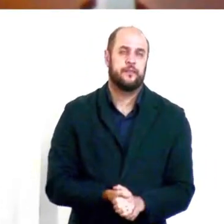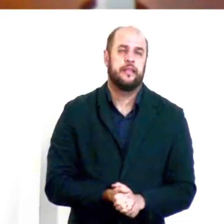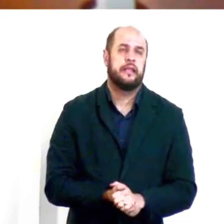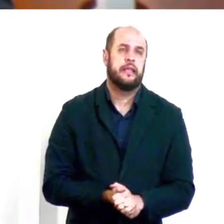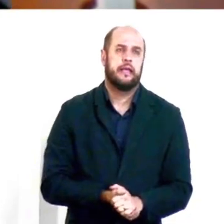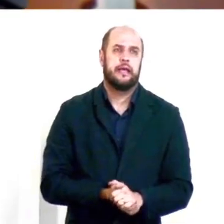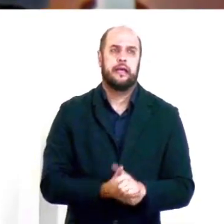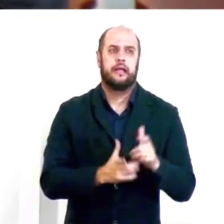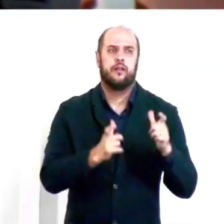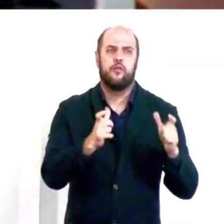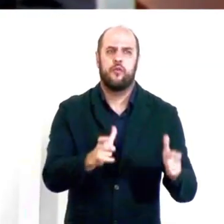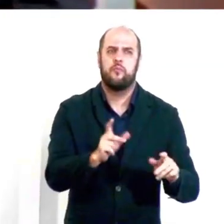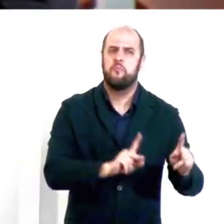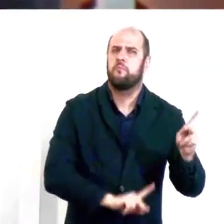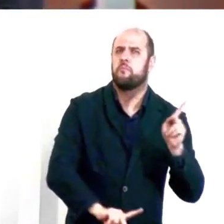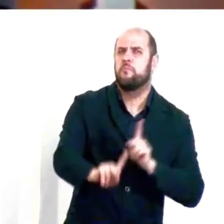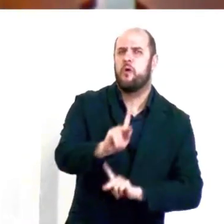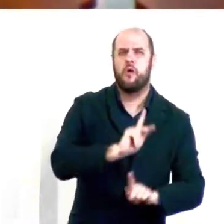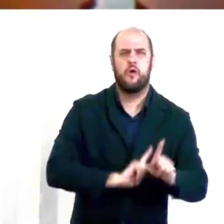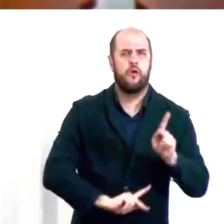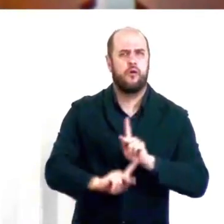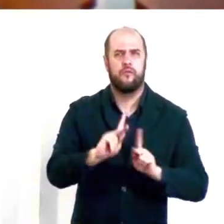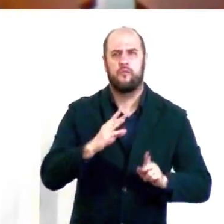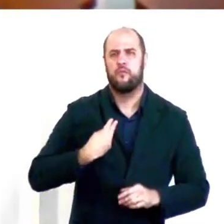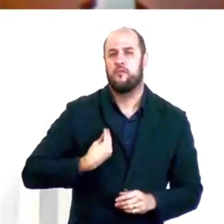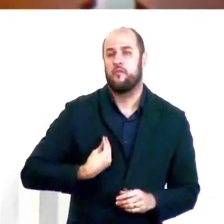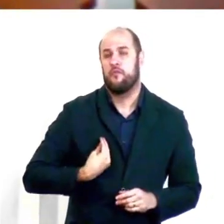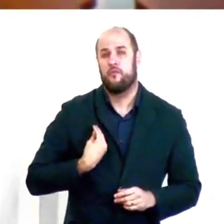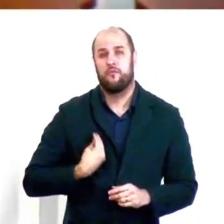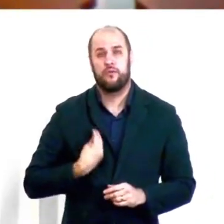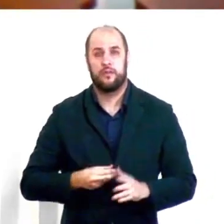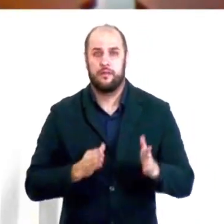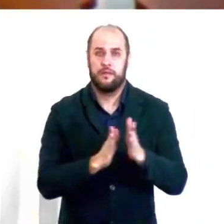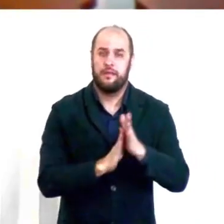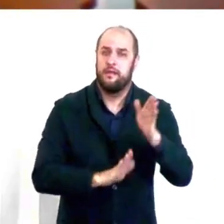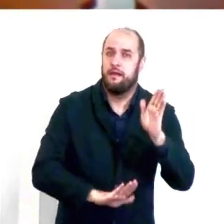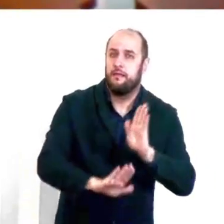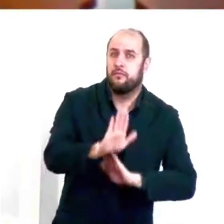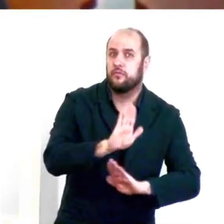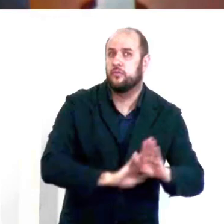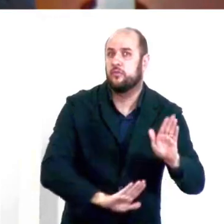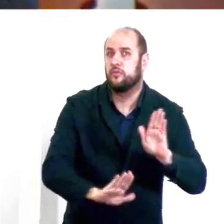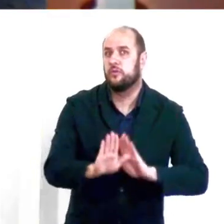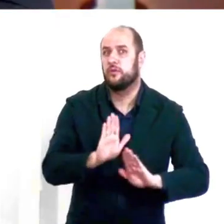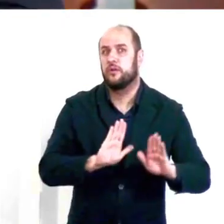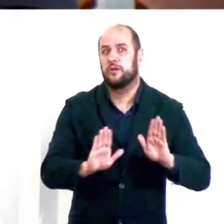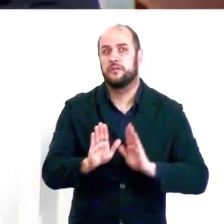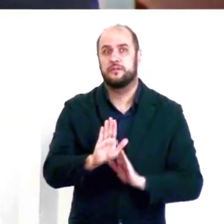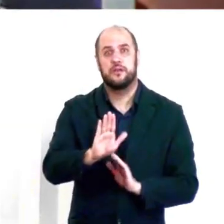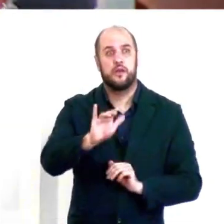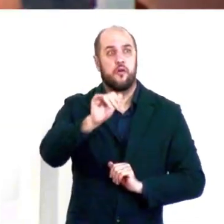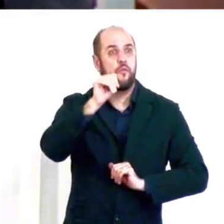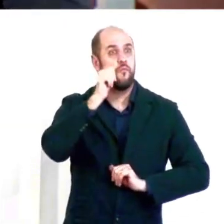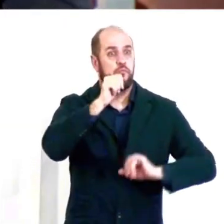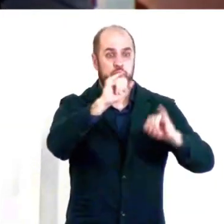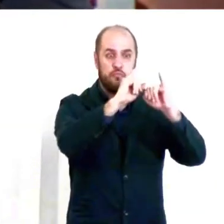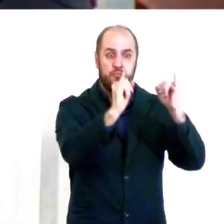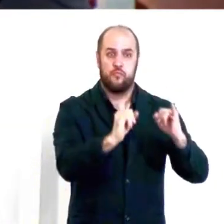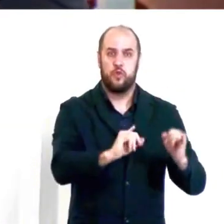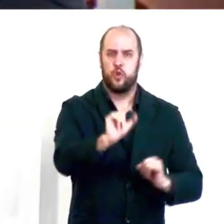que todo o povo vivia uma adoração a uma deusa, a deusa Lua.